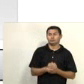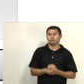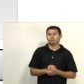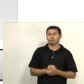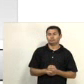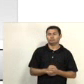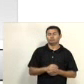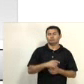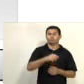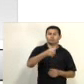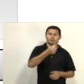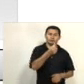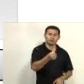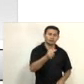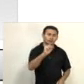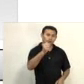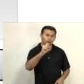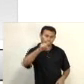é de